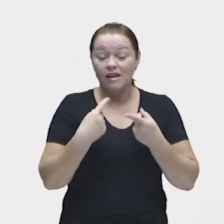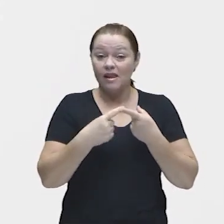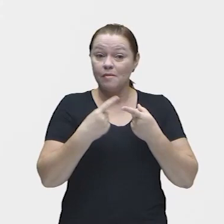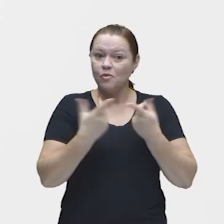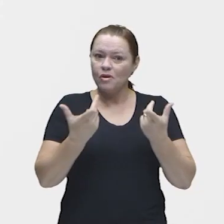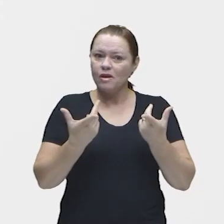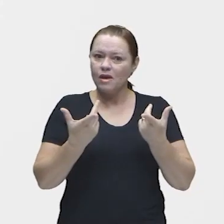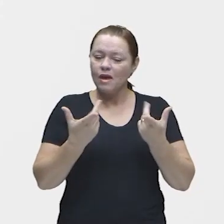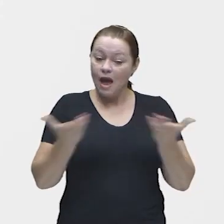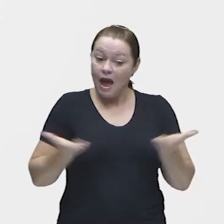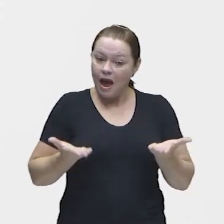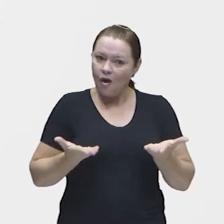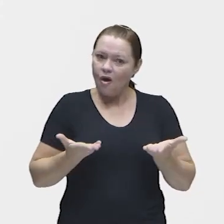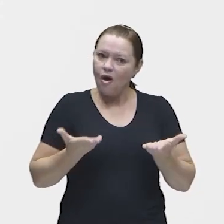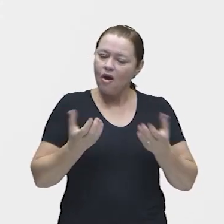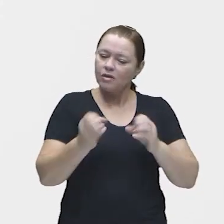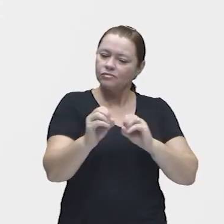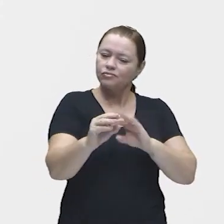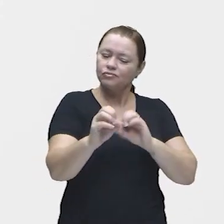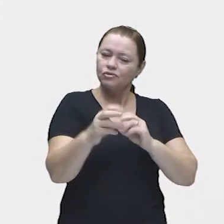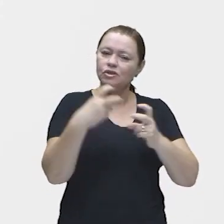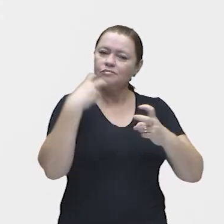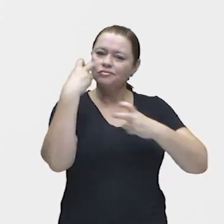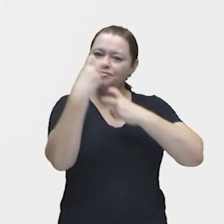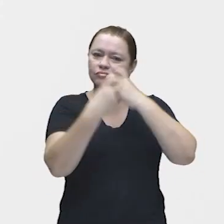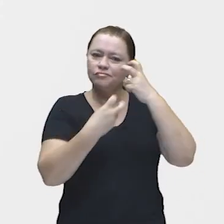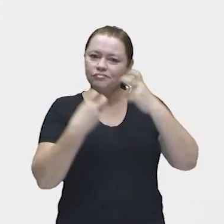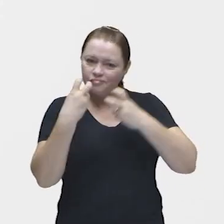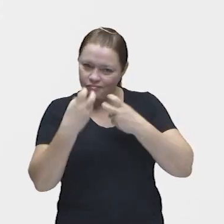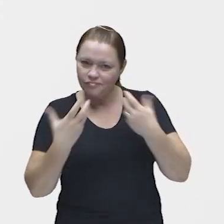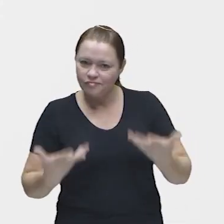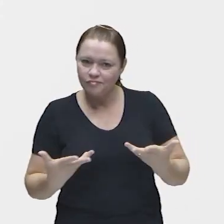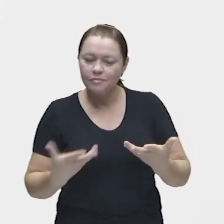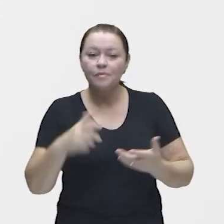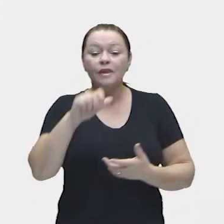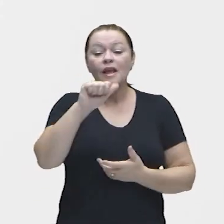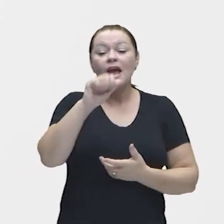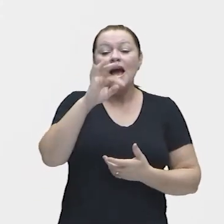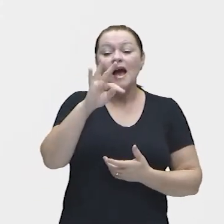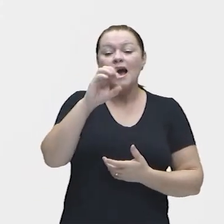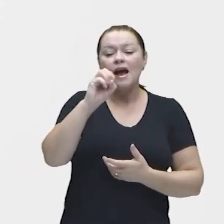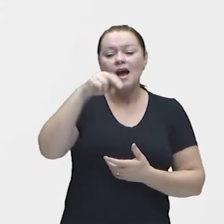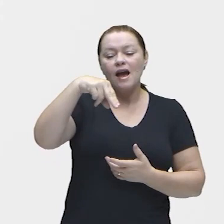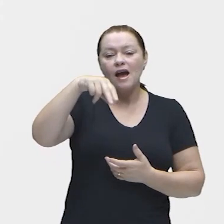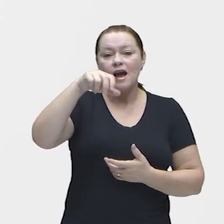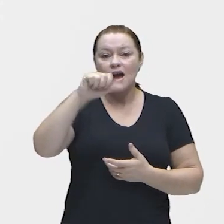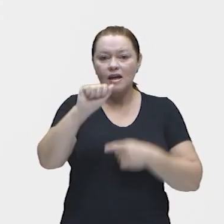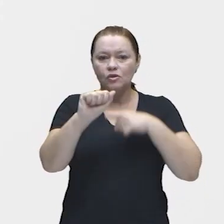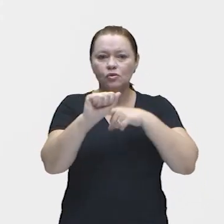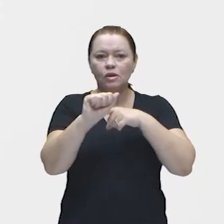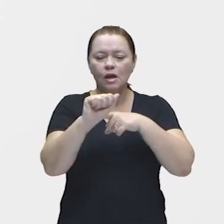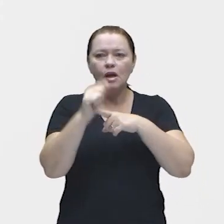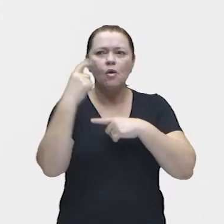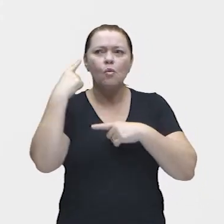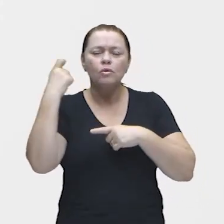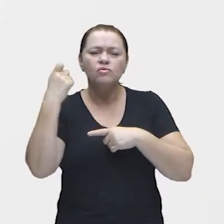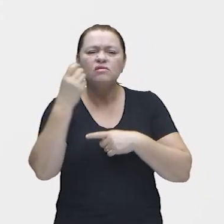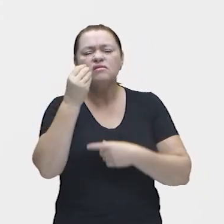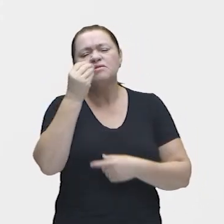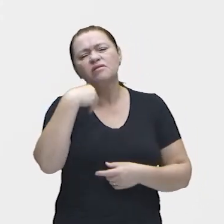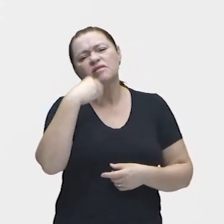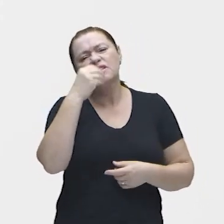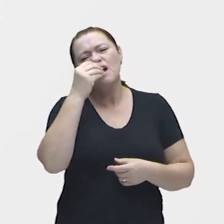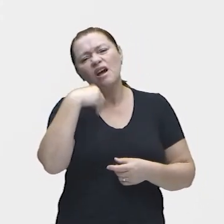a oralidade. A letra E quando átona, ou seja, o que é uma palavra átona? Quando o sonzinho dela é